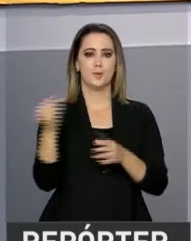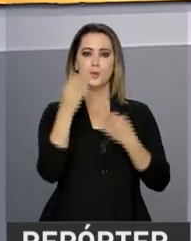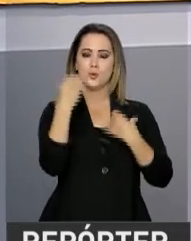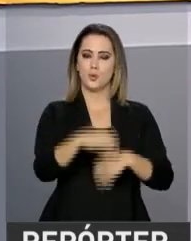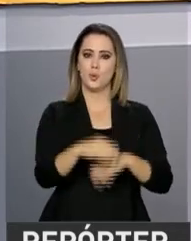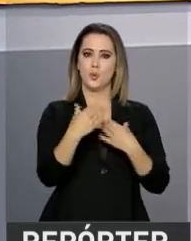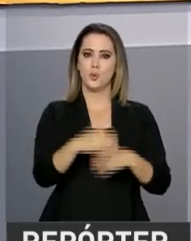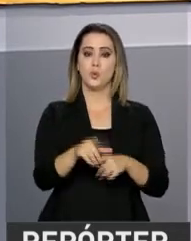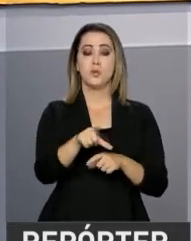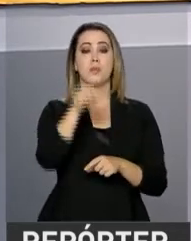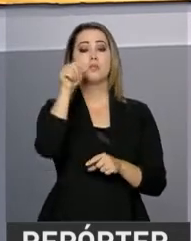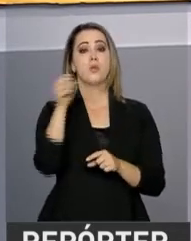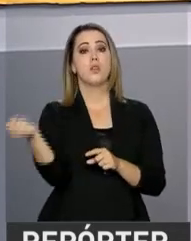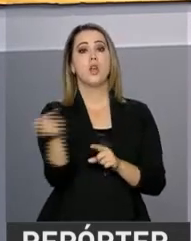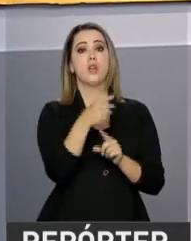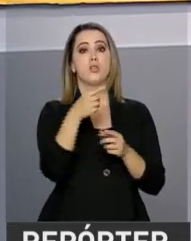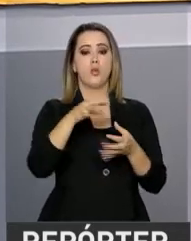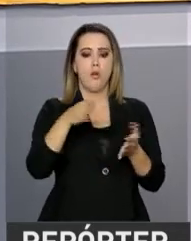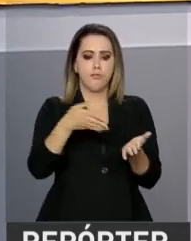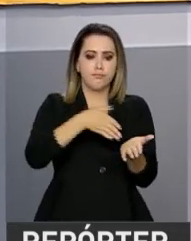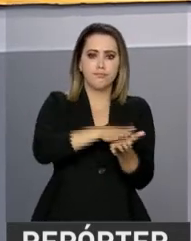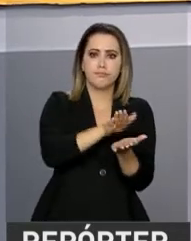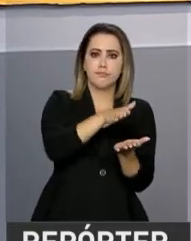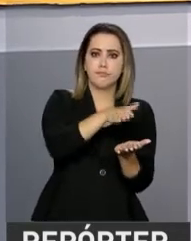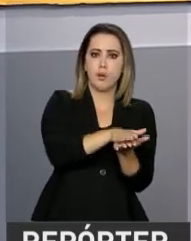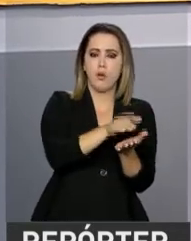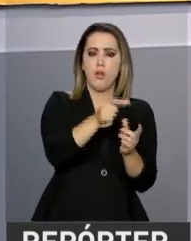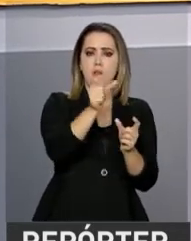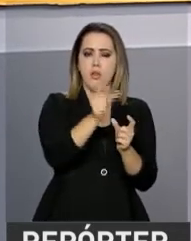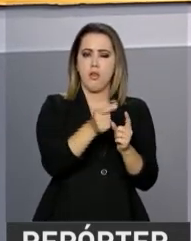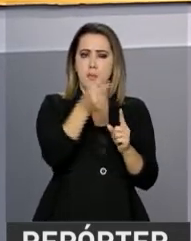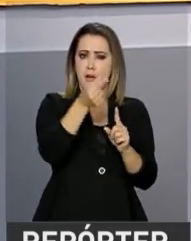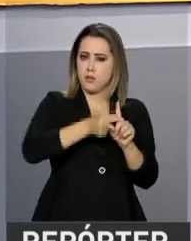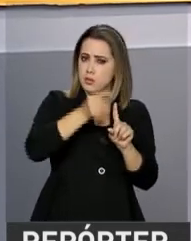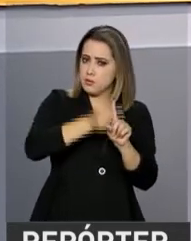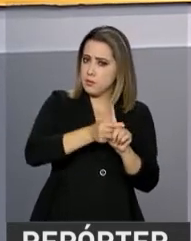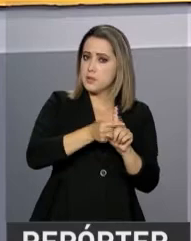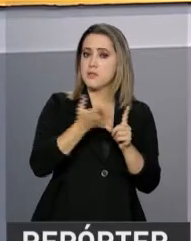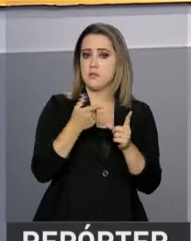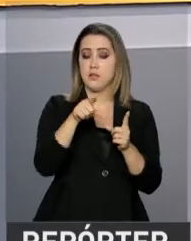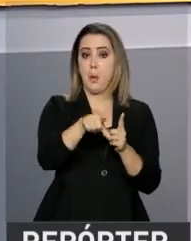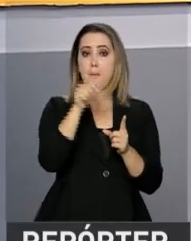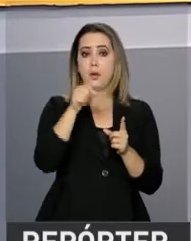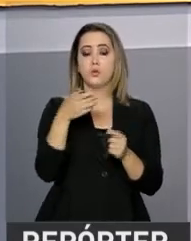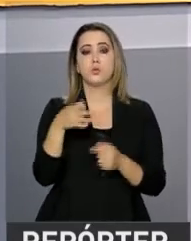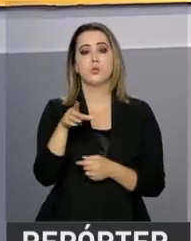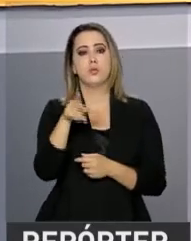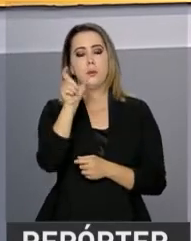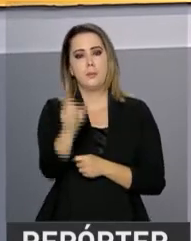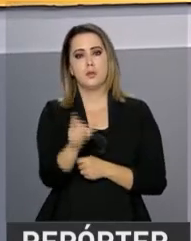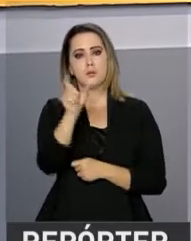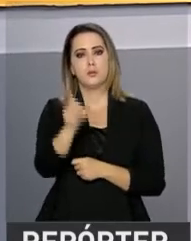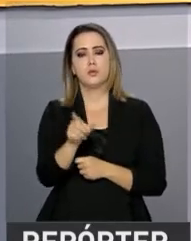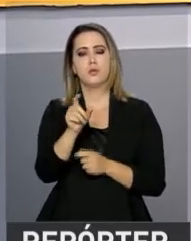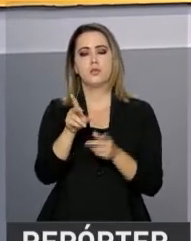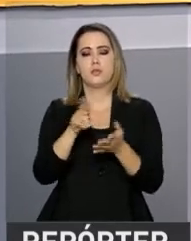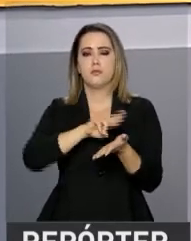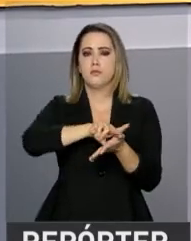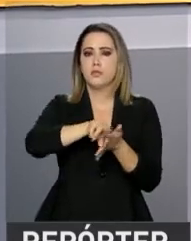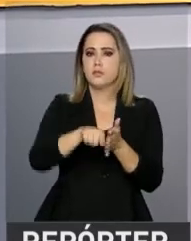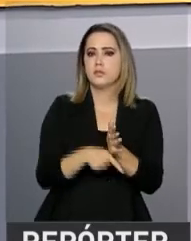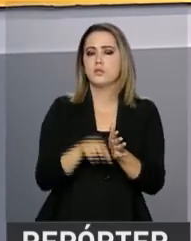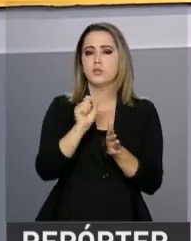das camisinhas distribuídas pelo sistema único de saúde podem concorrer estudantes de design gráfico desenho industrial